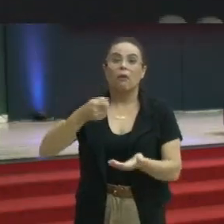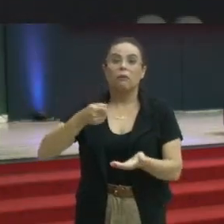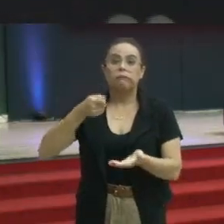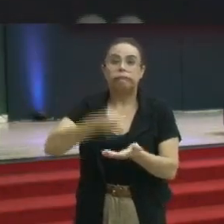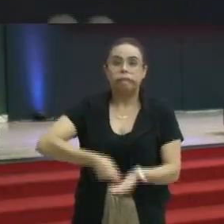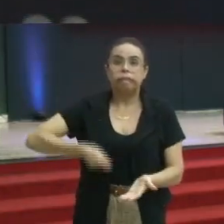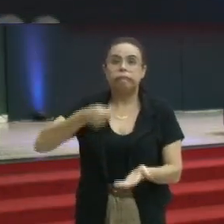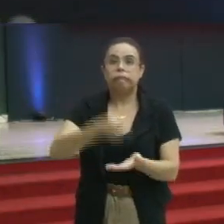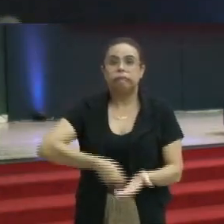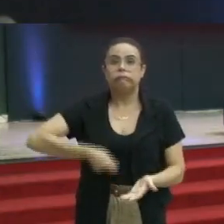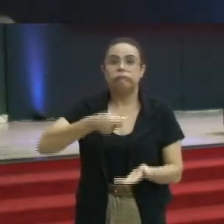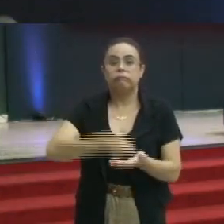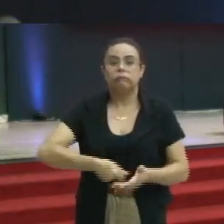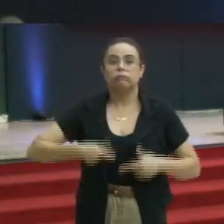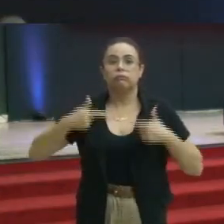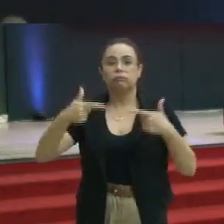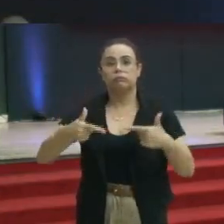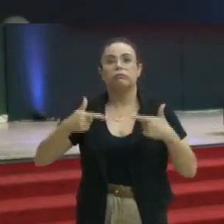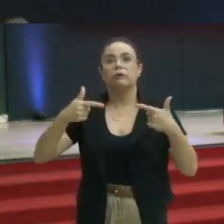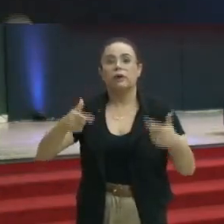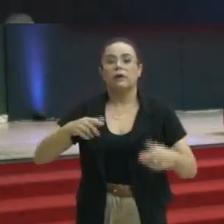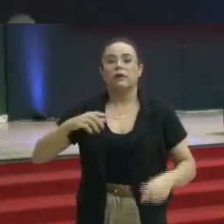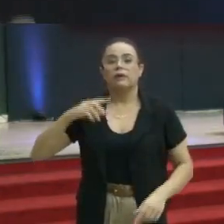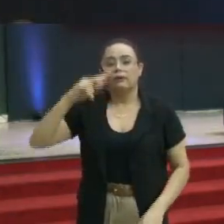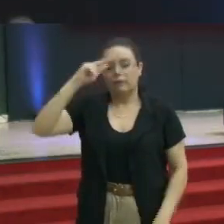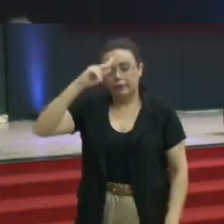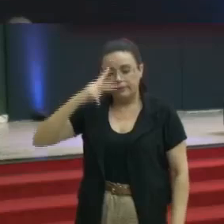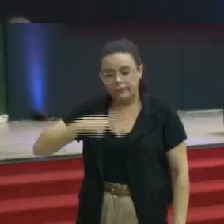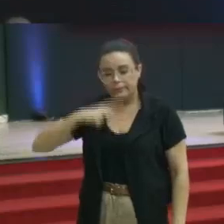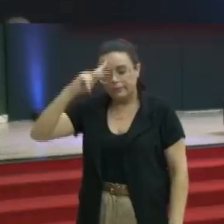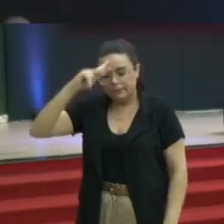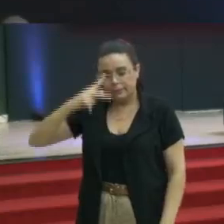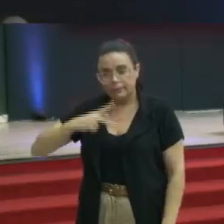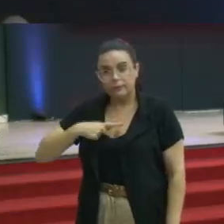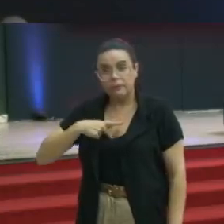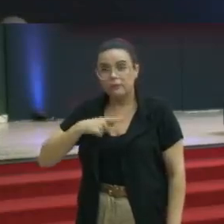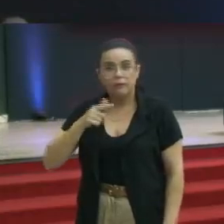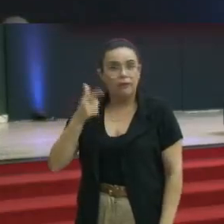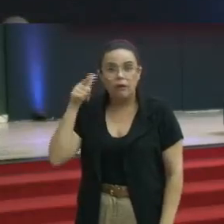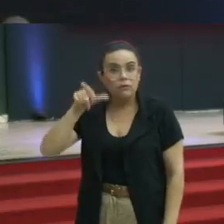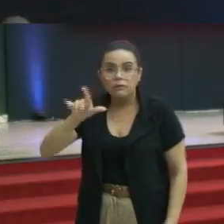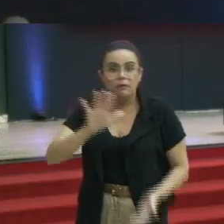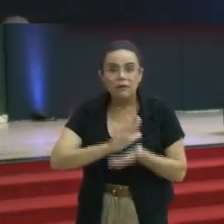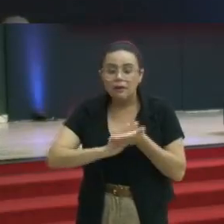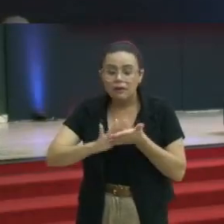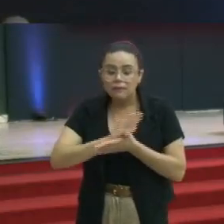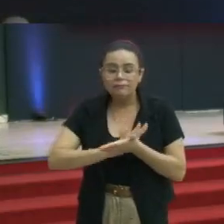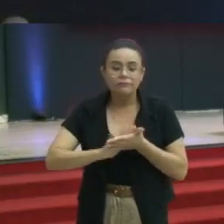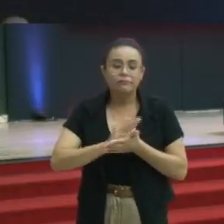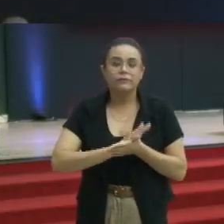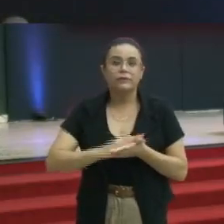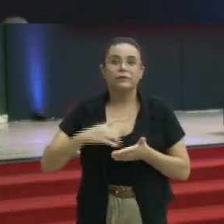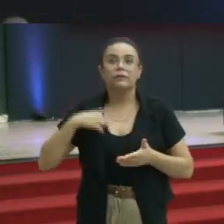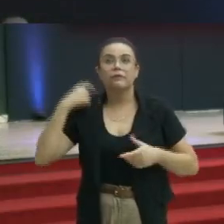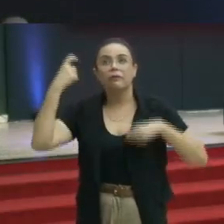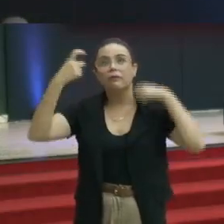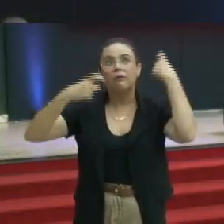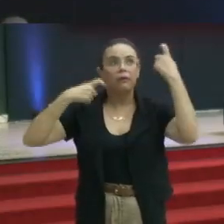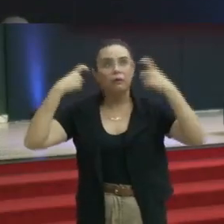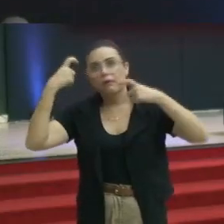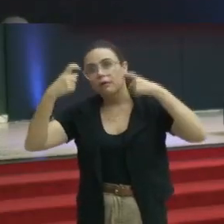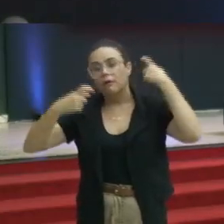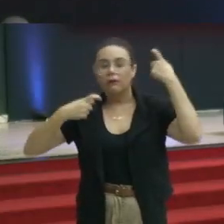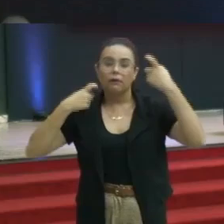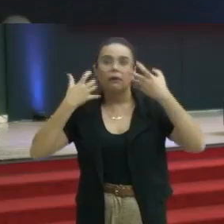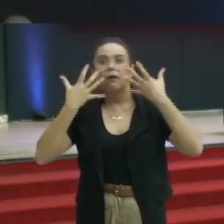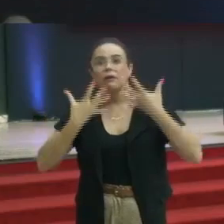vai conseguir. Você vai se frustrar, você vai se desesperar. O que Deus está te falando